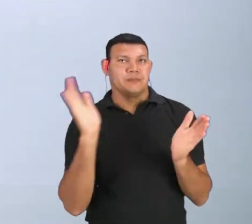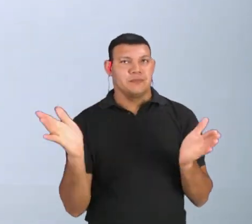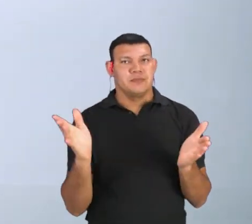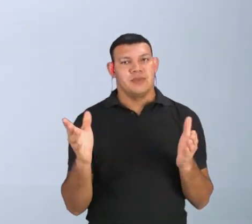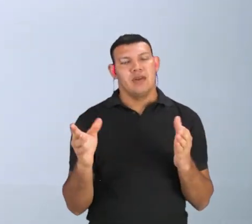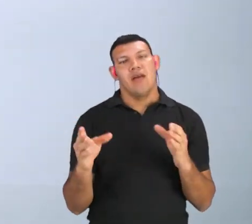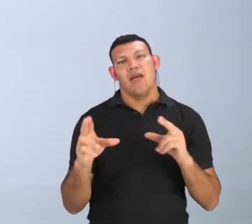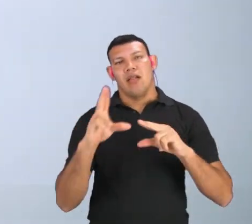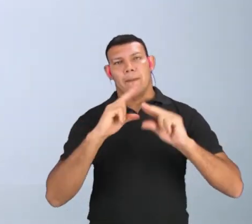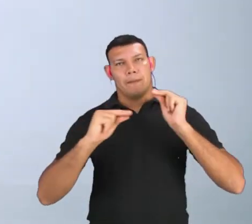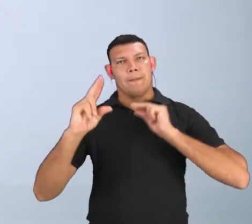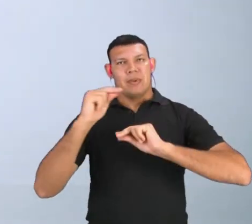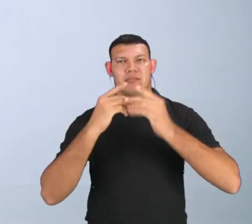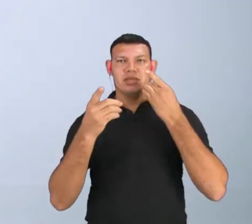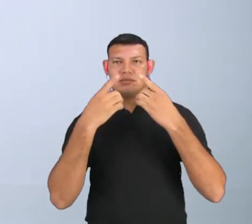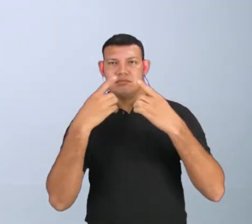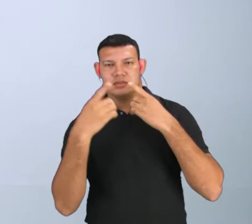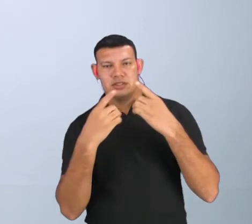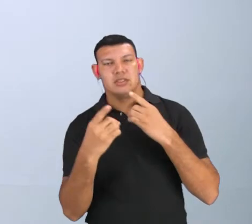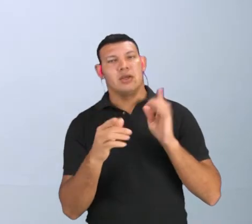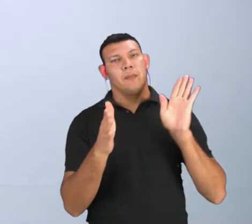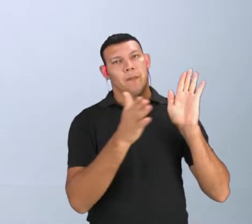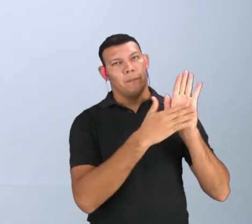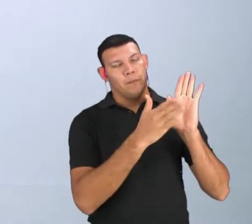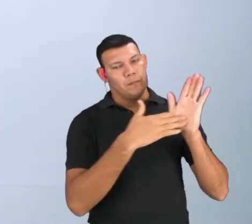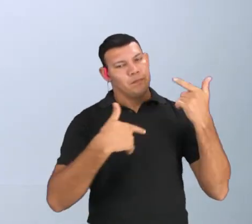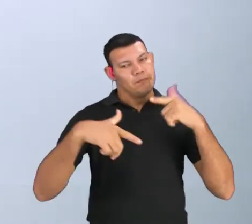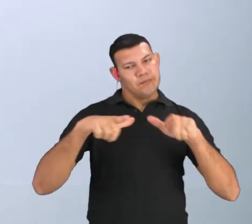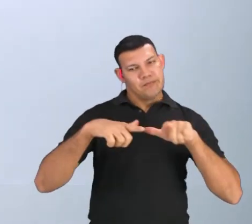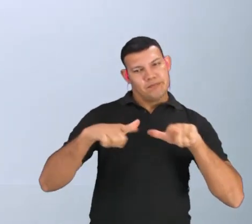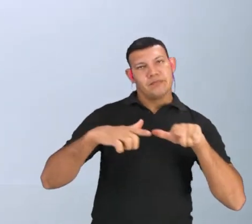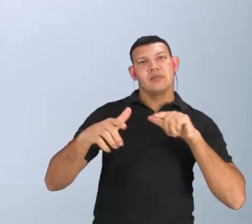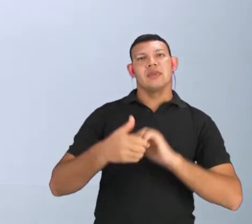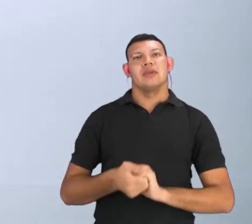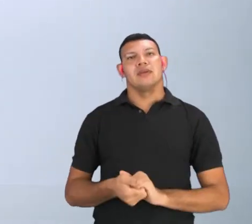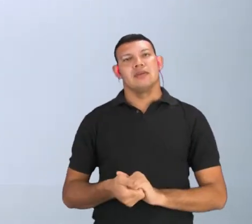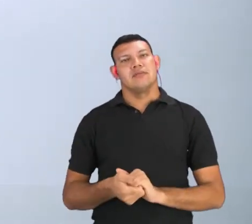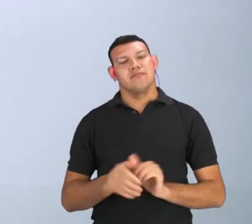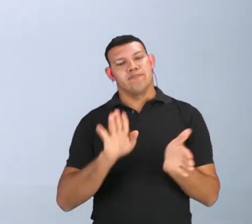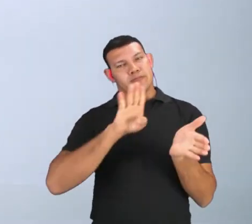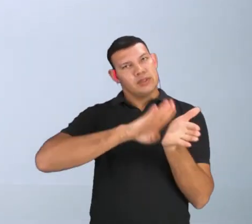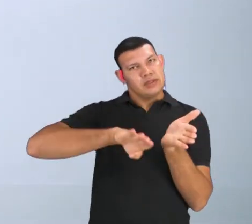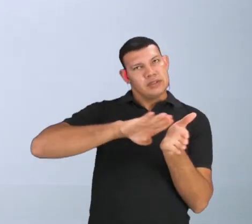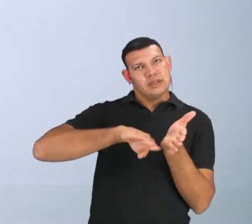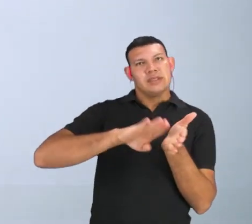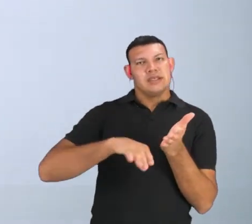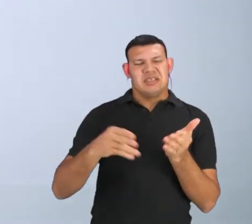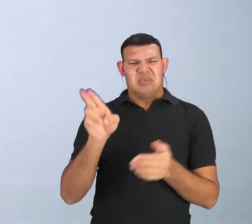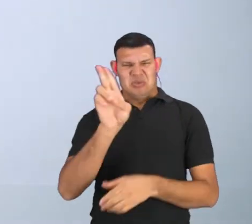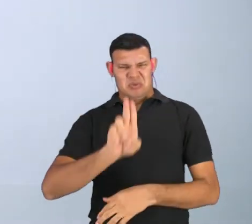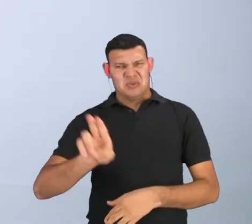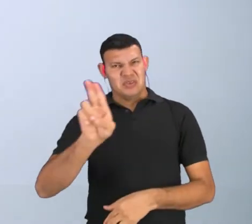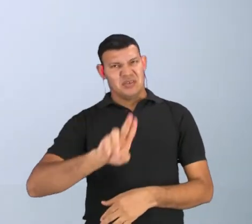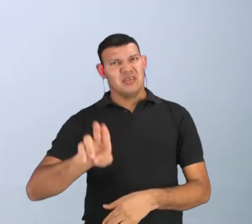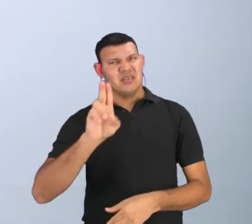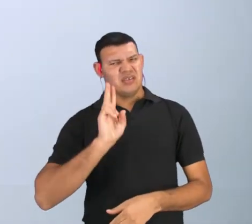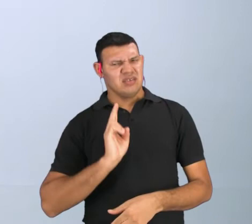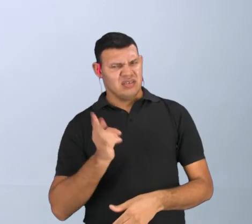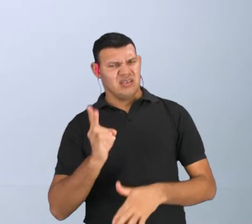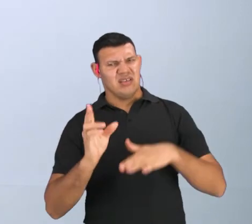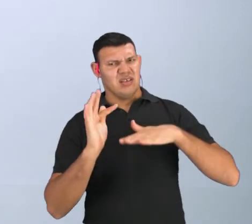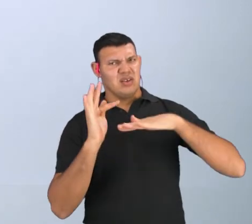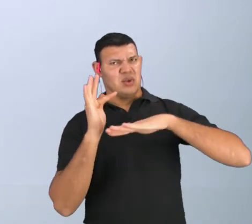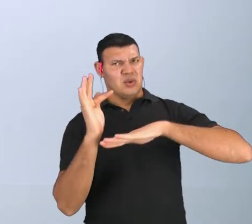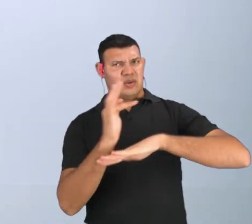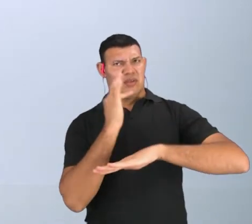hierárquico a você, uma conversa séria, uma proposta de emprego, a gente não precisa, tirando esses casos, utilizar a